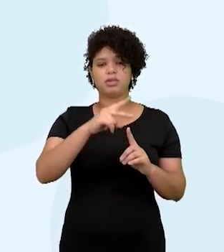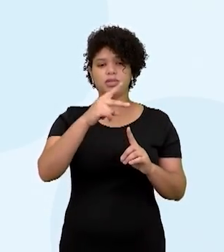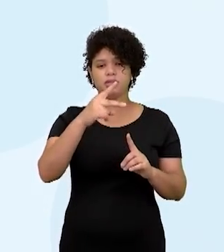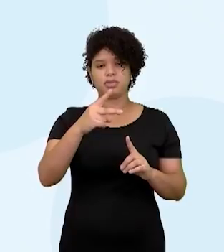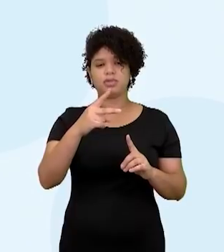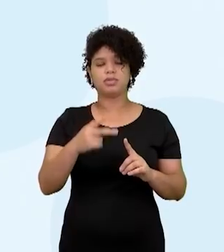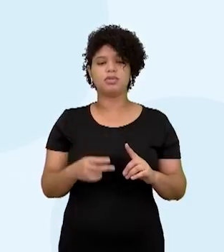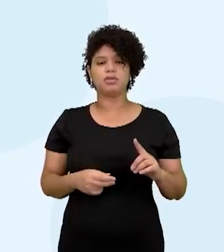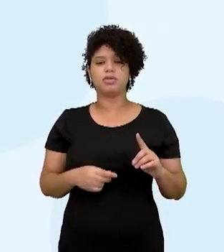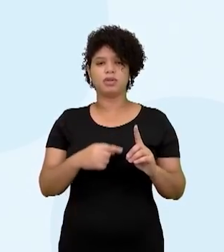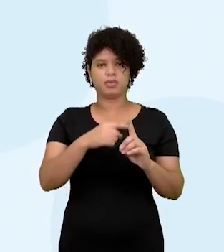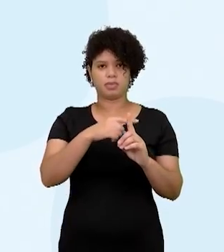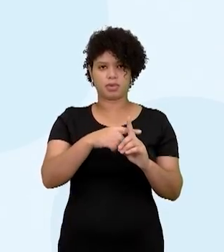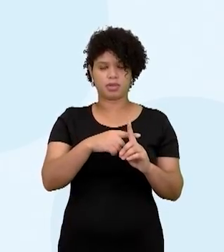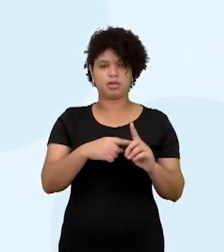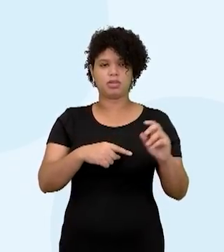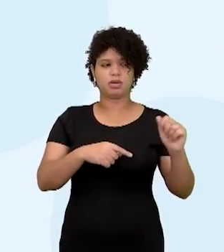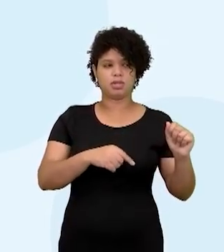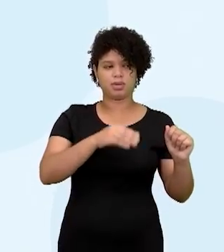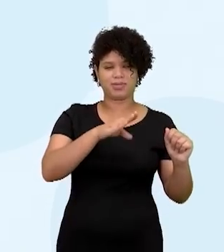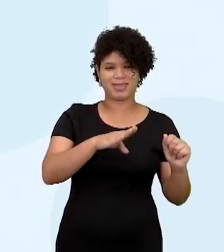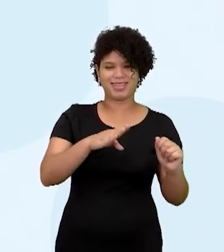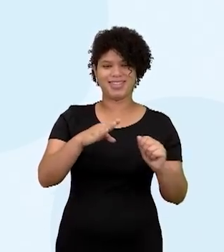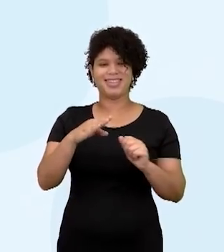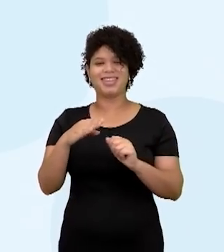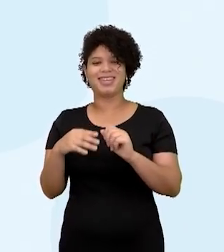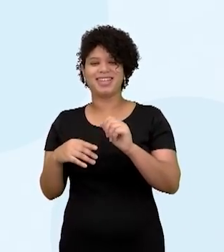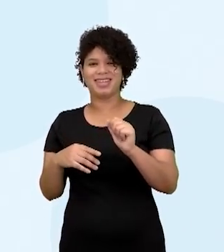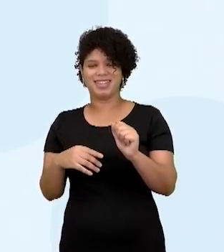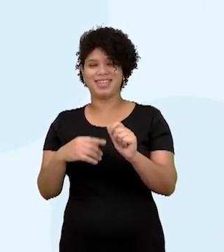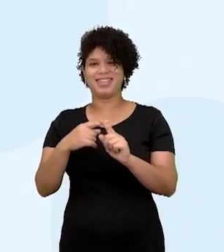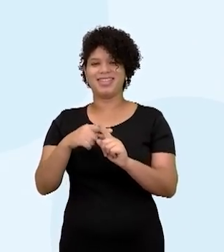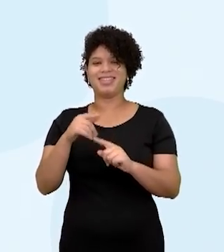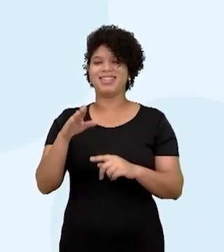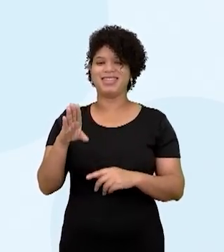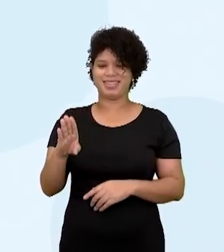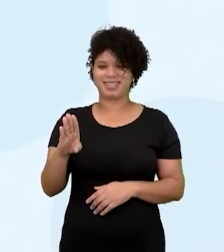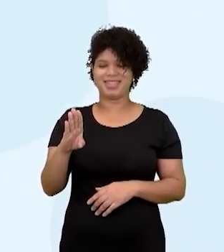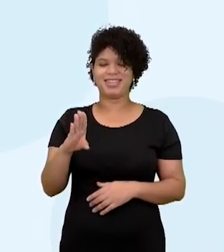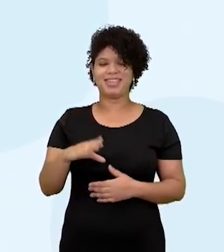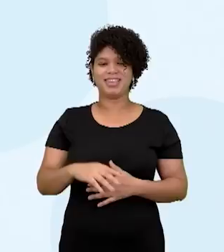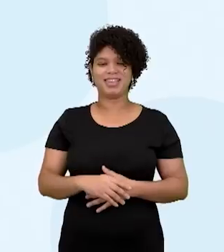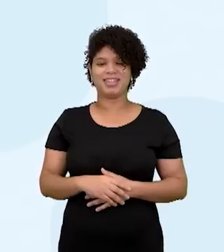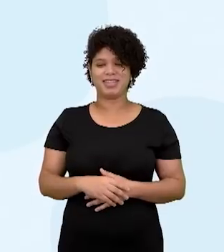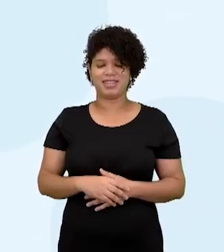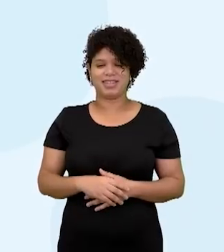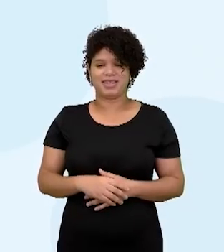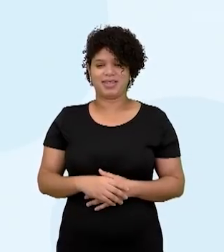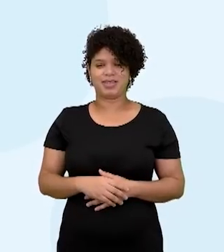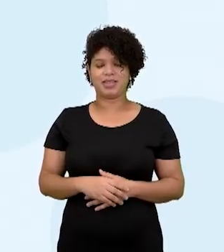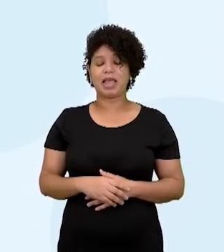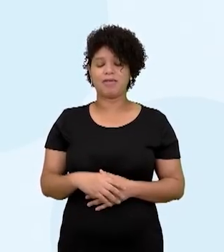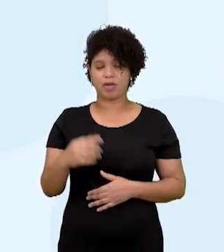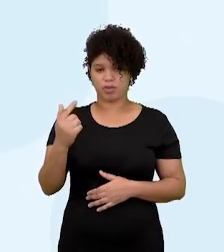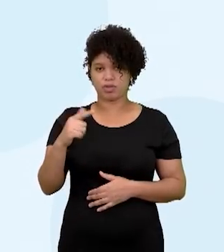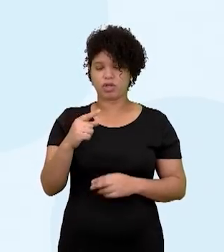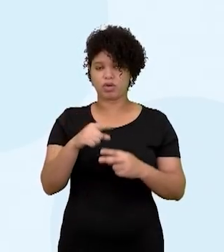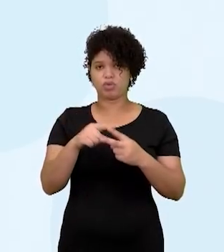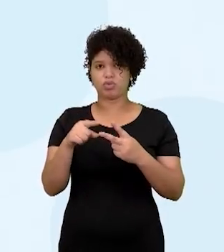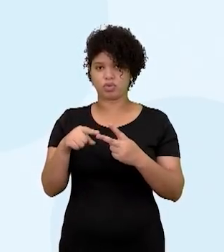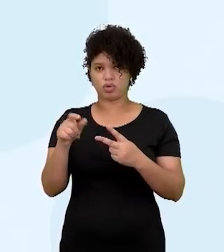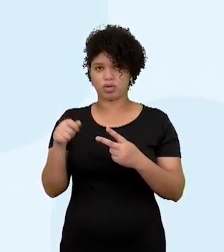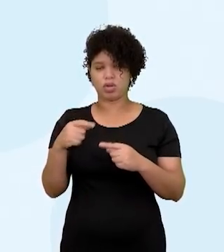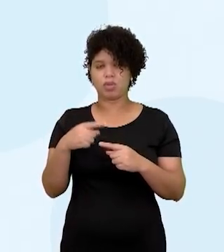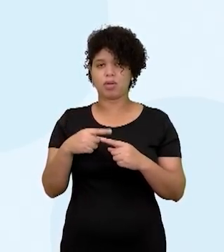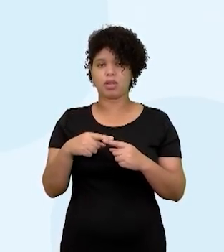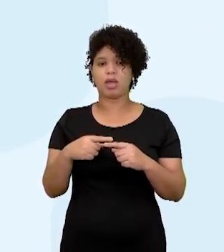primeiro mais duas vezes o primeiro vezes o segundo mais quadrado do segundo. Isso mesmo. Então, quero que vocês observem nos dois que